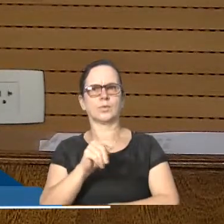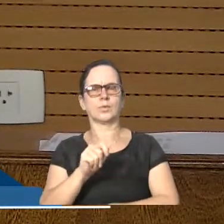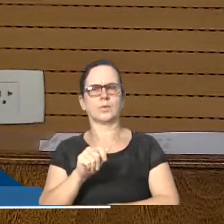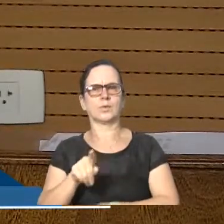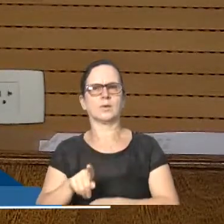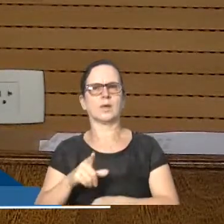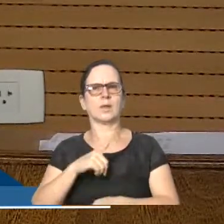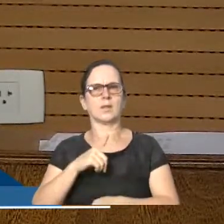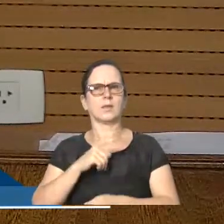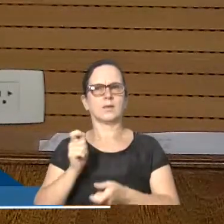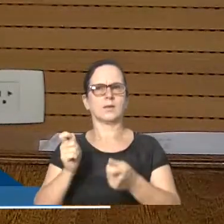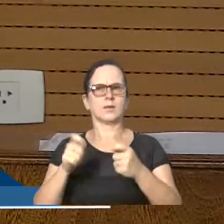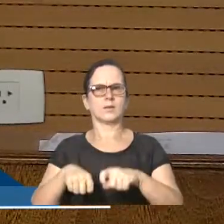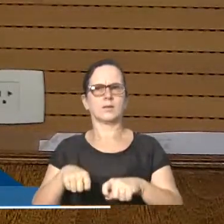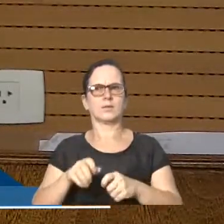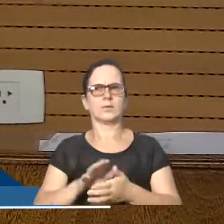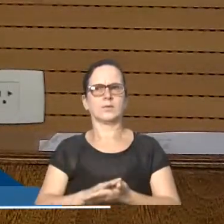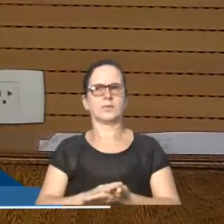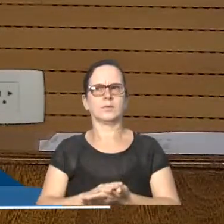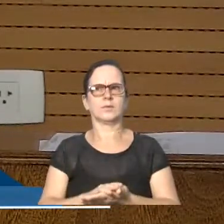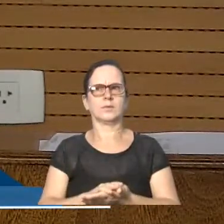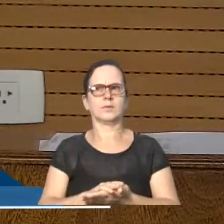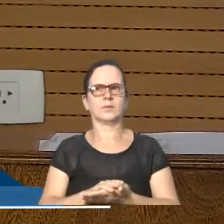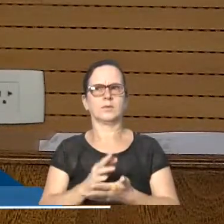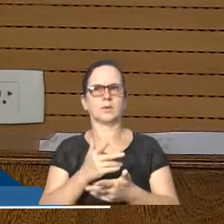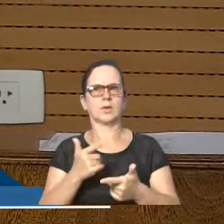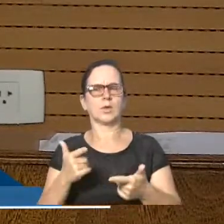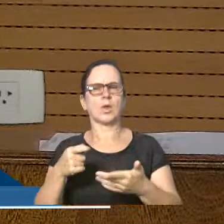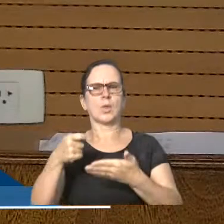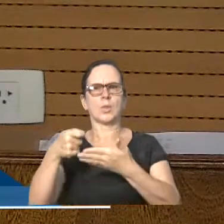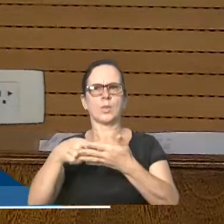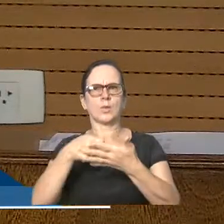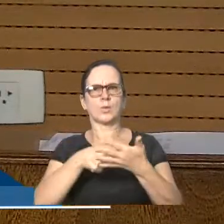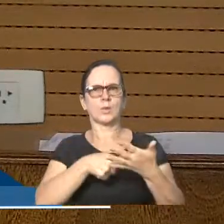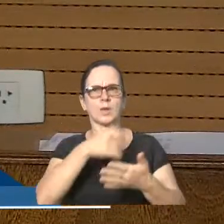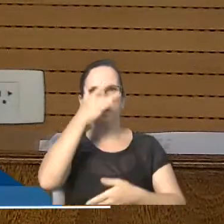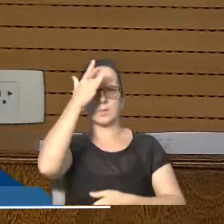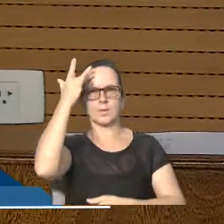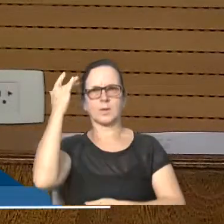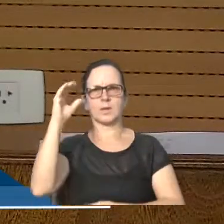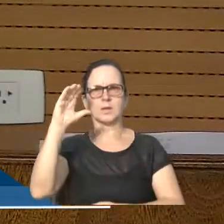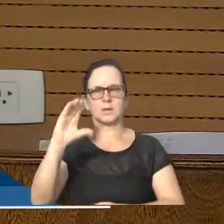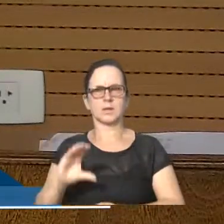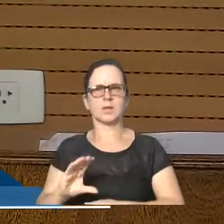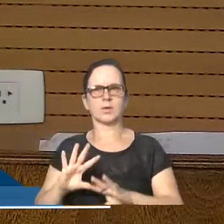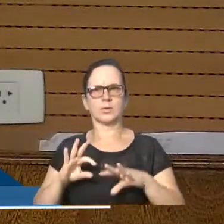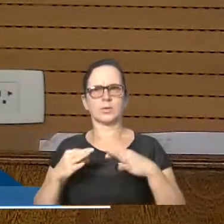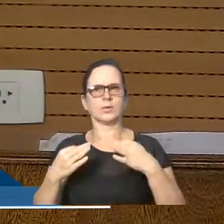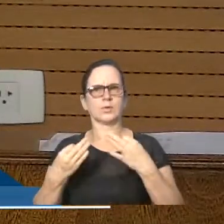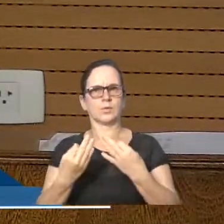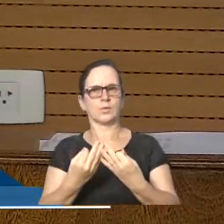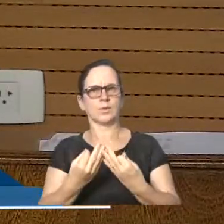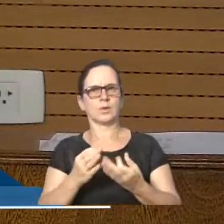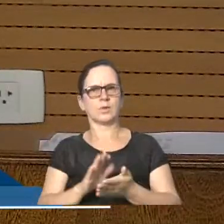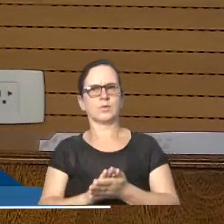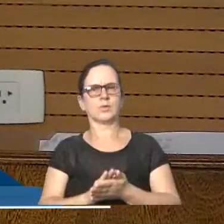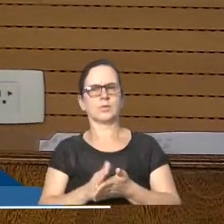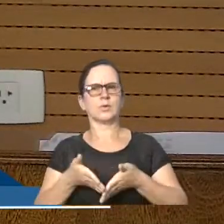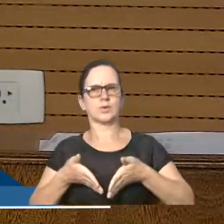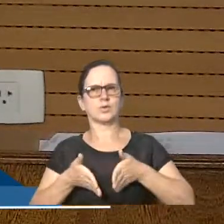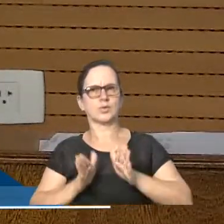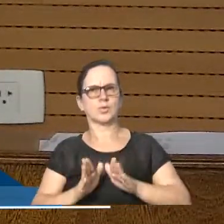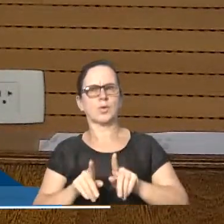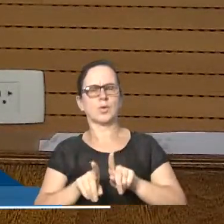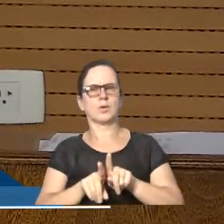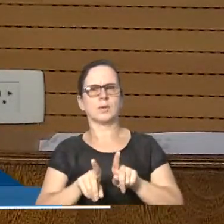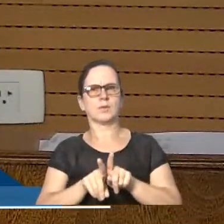garantias de suas e suas prestadas aos cidadãos e às famílias em virtude do nascimento, morte, situações